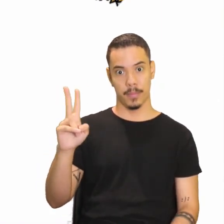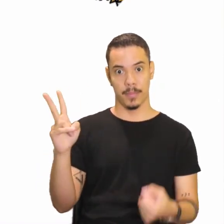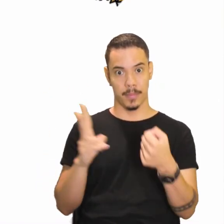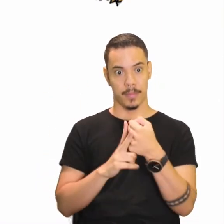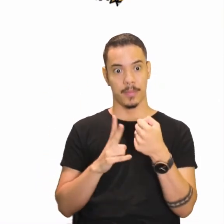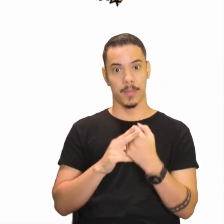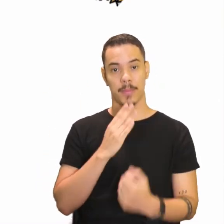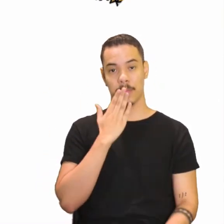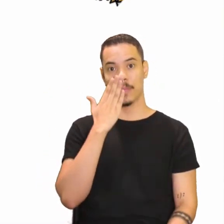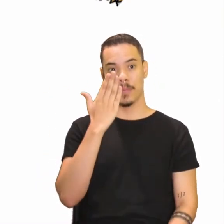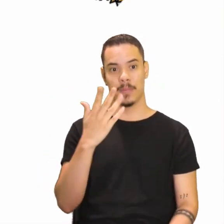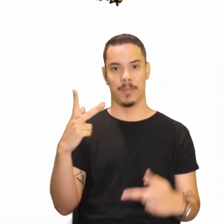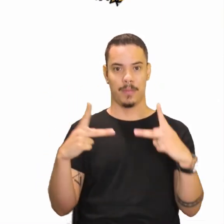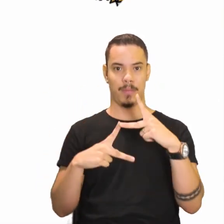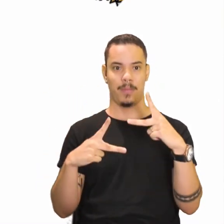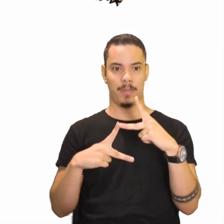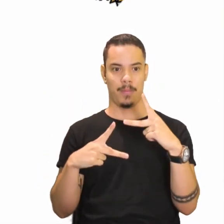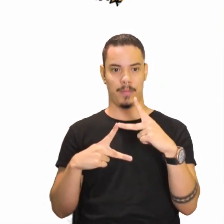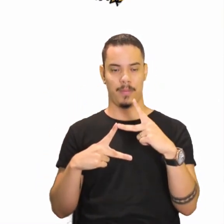pede preposição a.